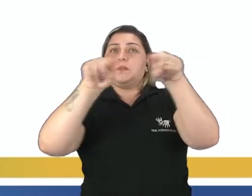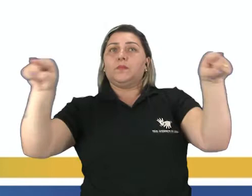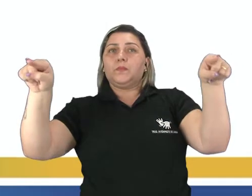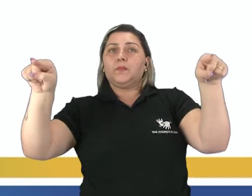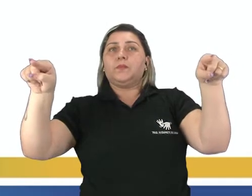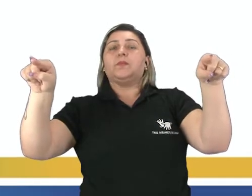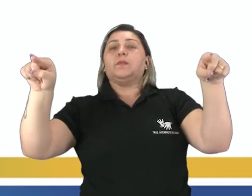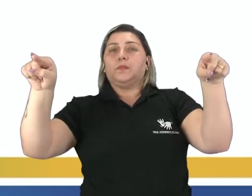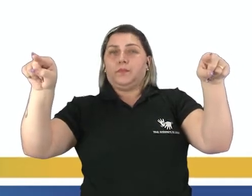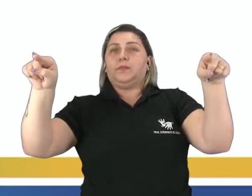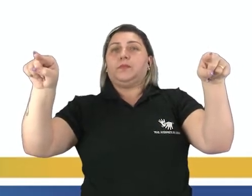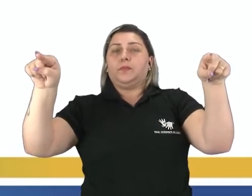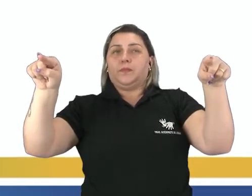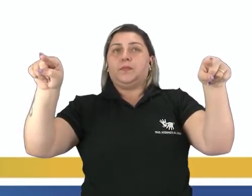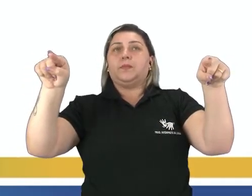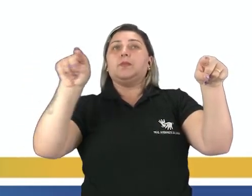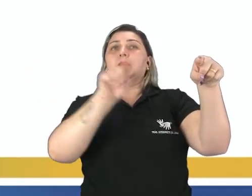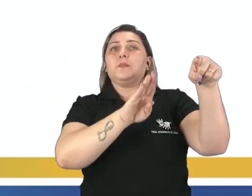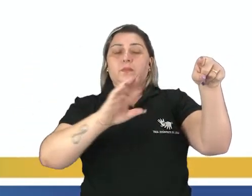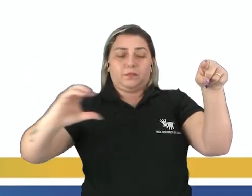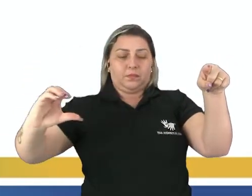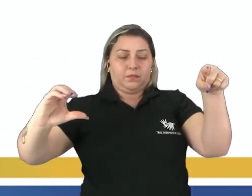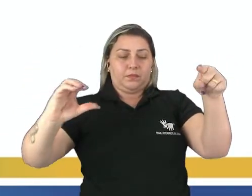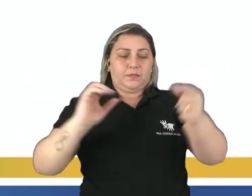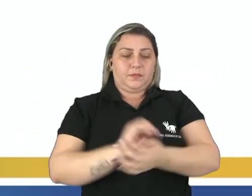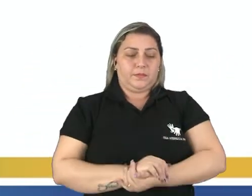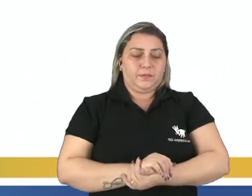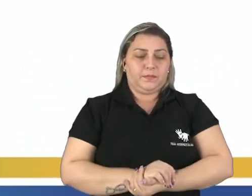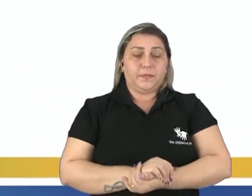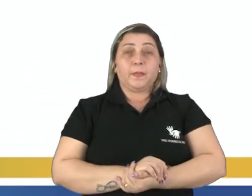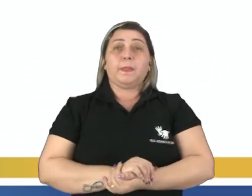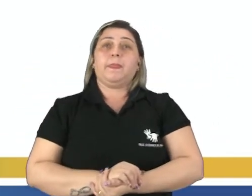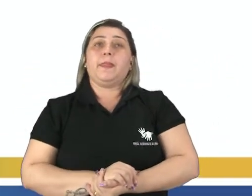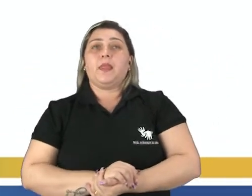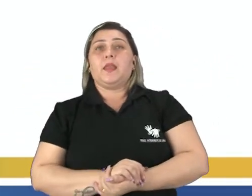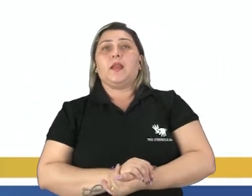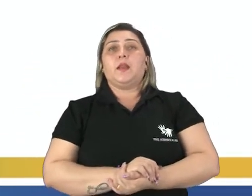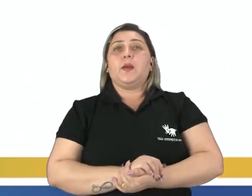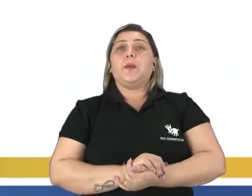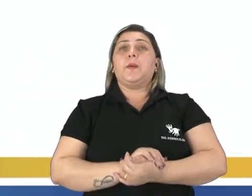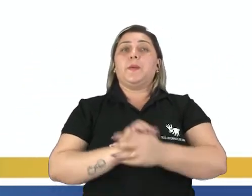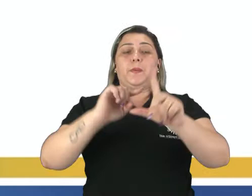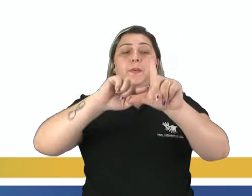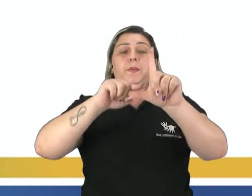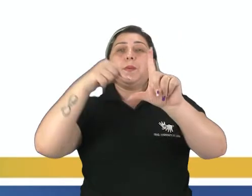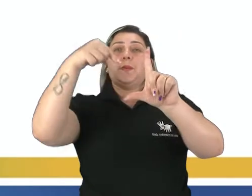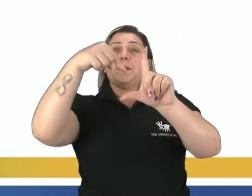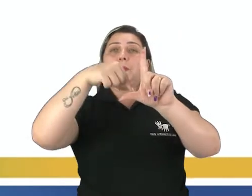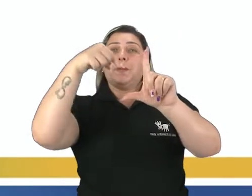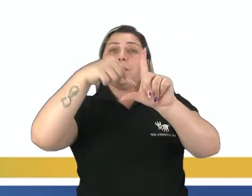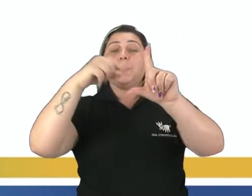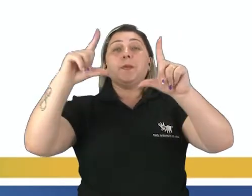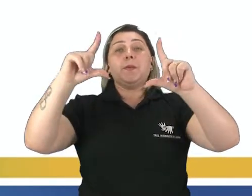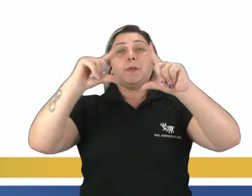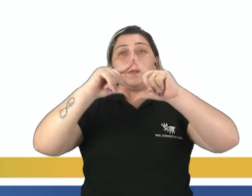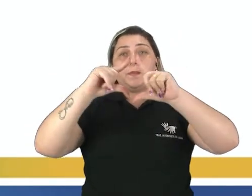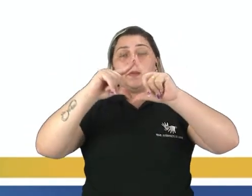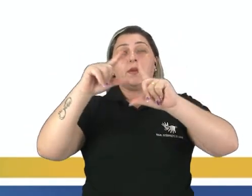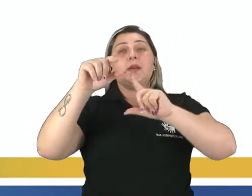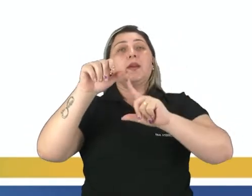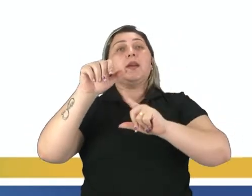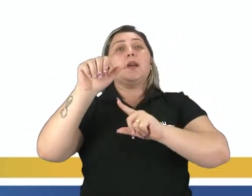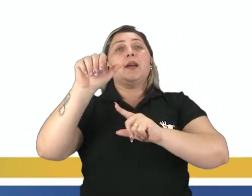reta suporte do segmento BC. Então, chamaremos os ângulos internos desse triângulo